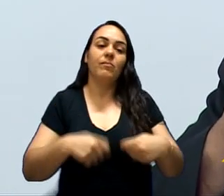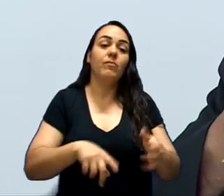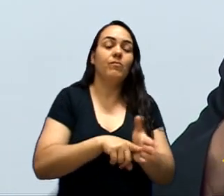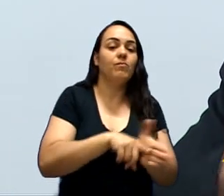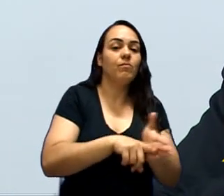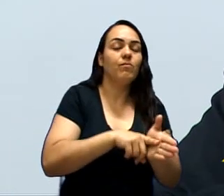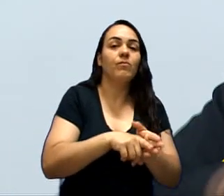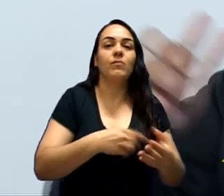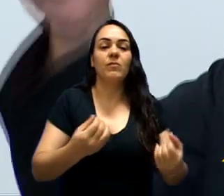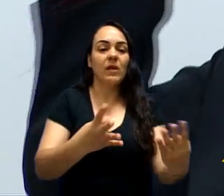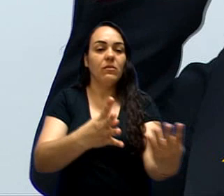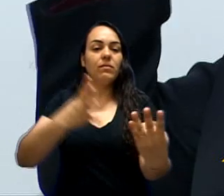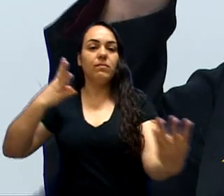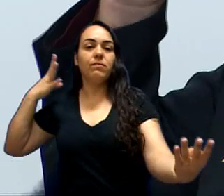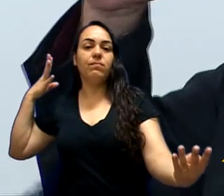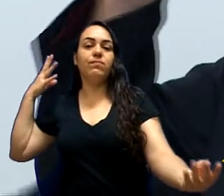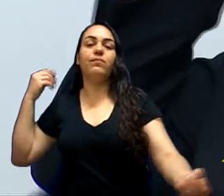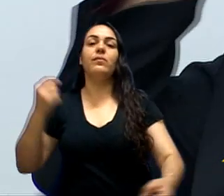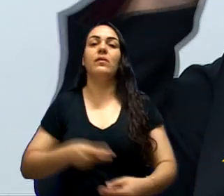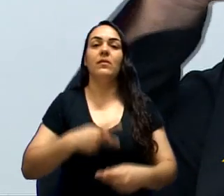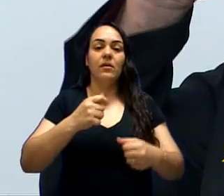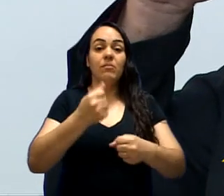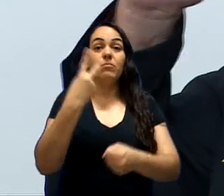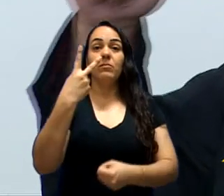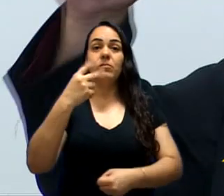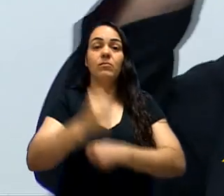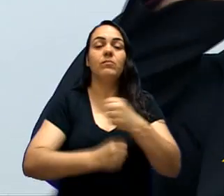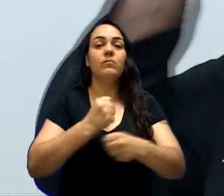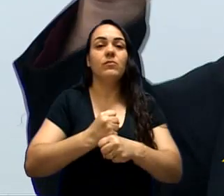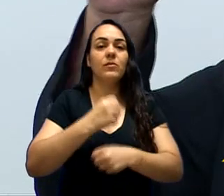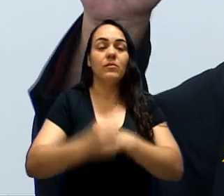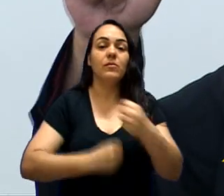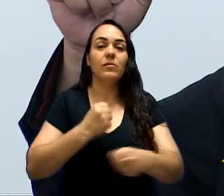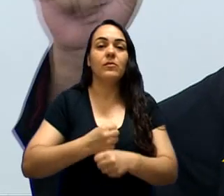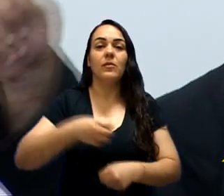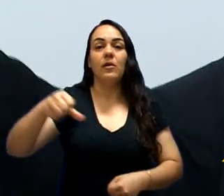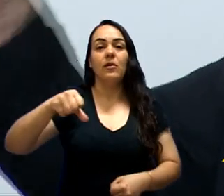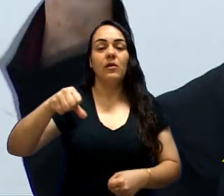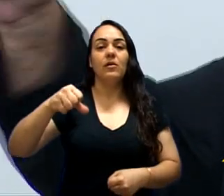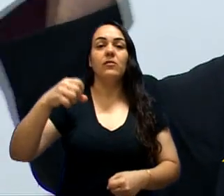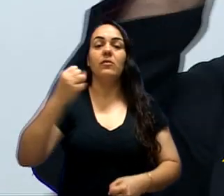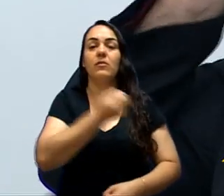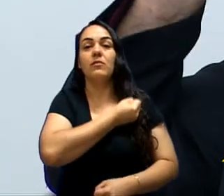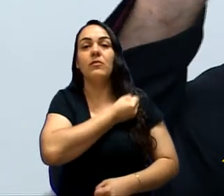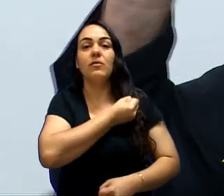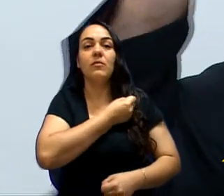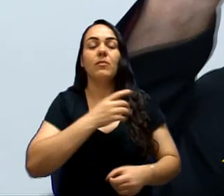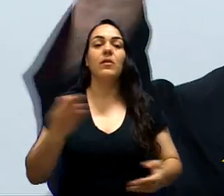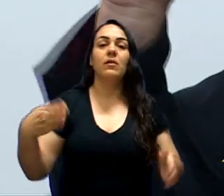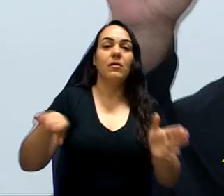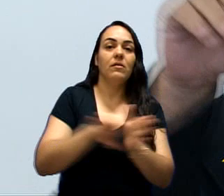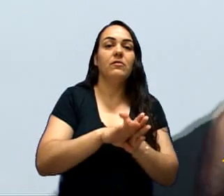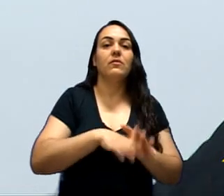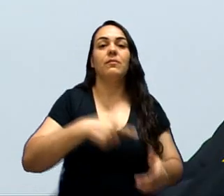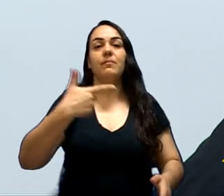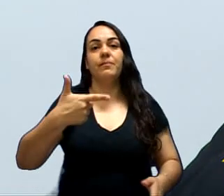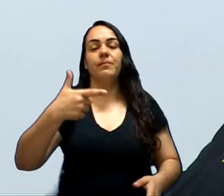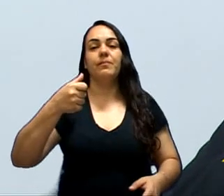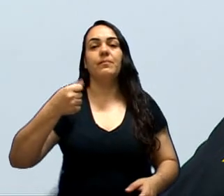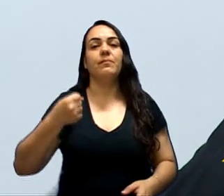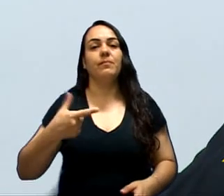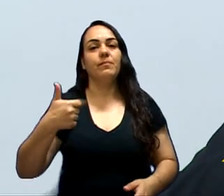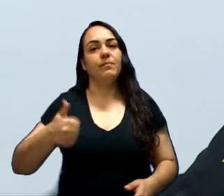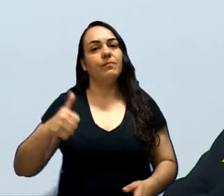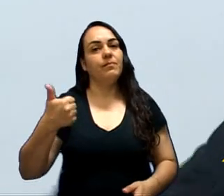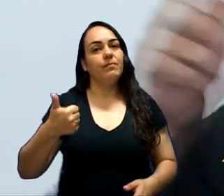exame. 2 anos. Eu estou com 2 casos lá. 2 anos. Estava em 9º colocado, hoje está em 211. Então,